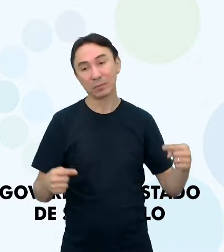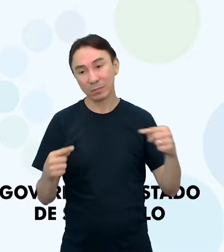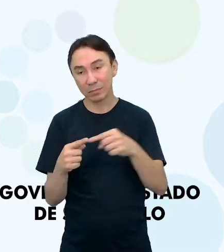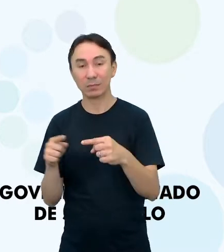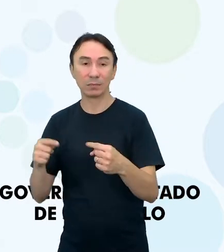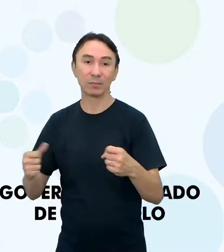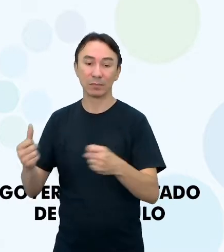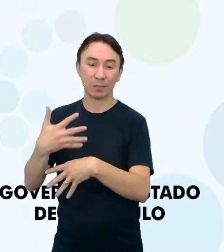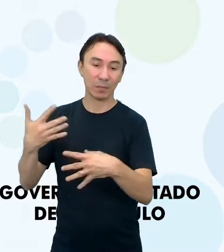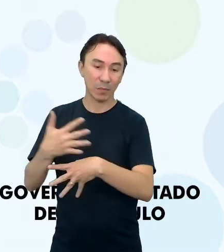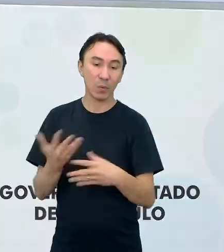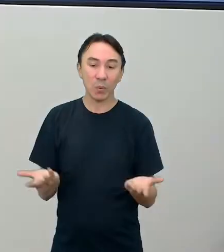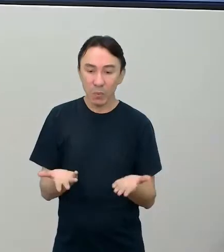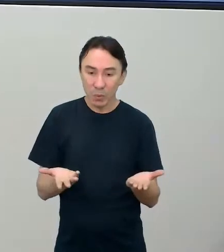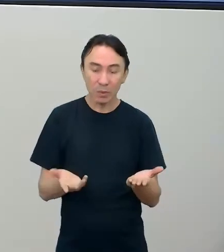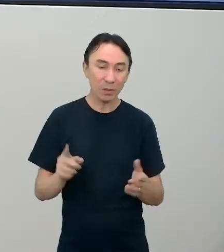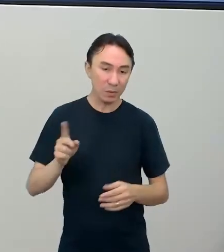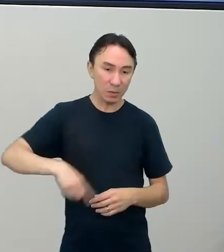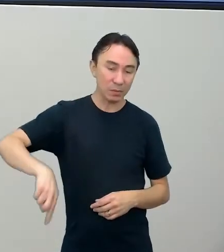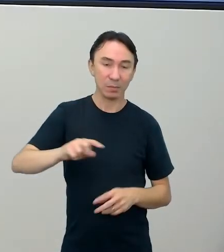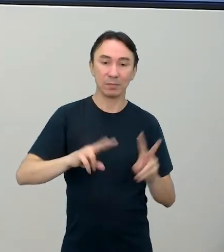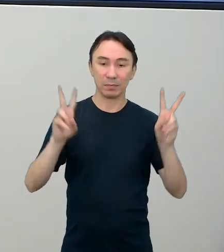tema da nossa aula. Vamos nessa?